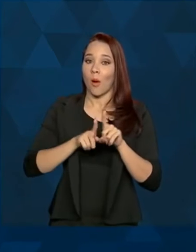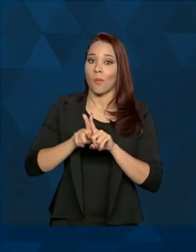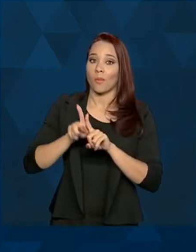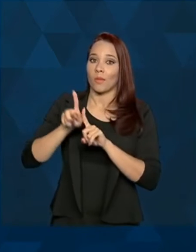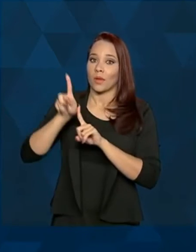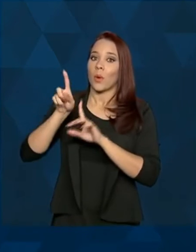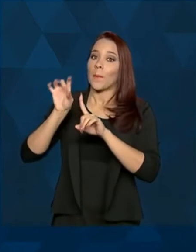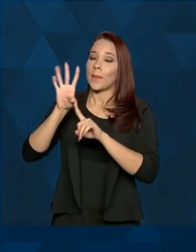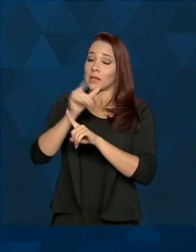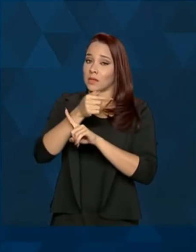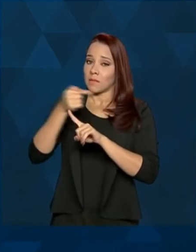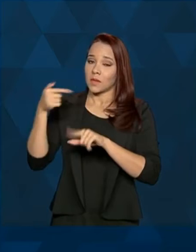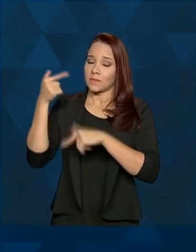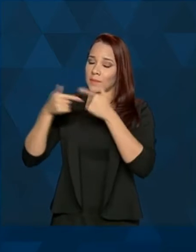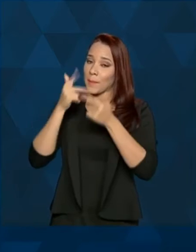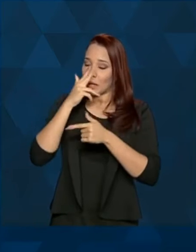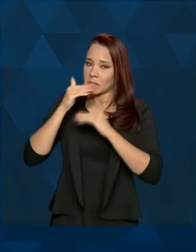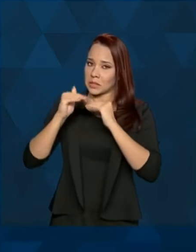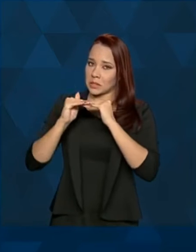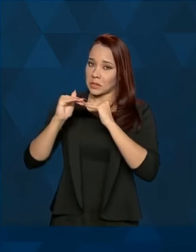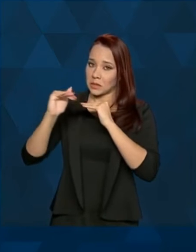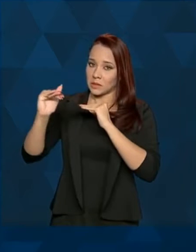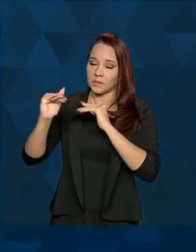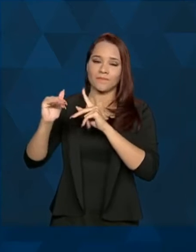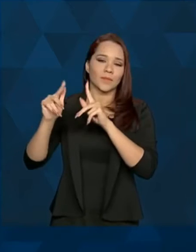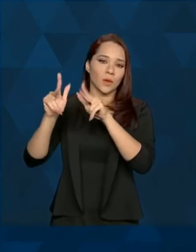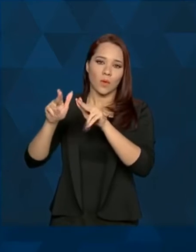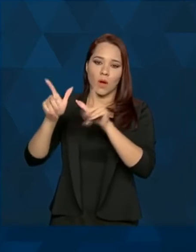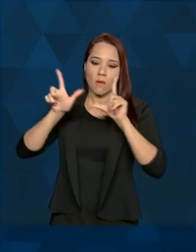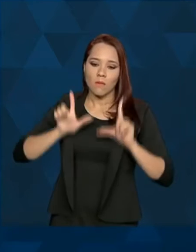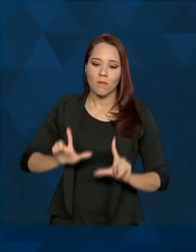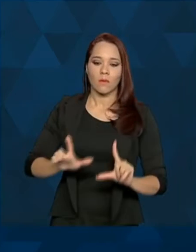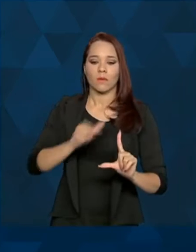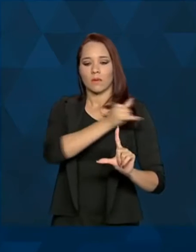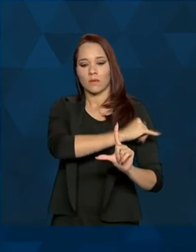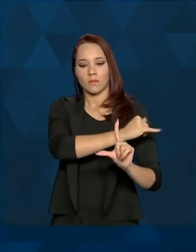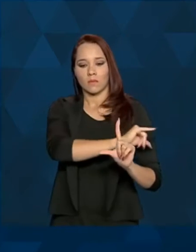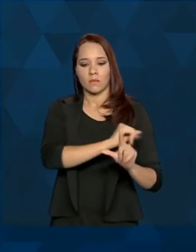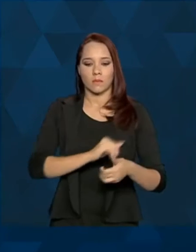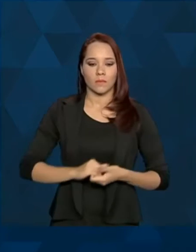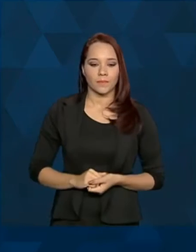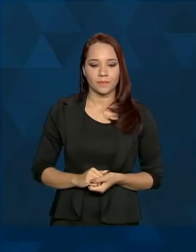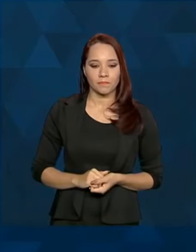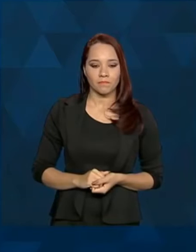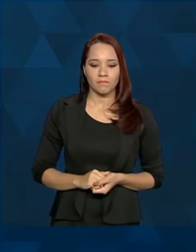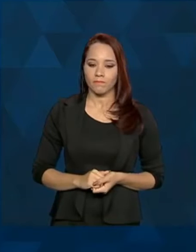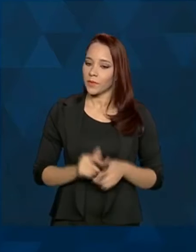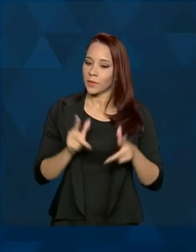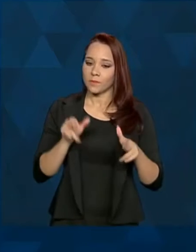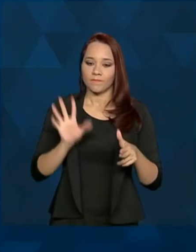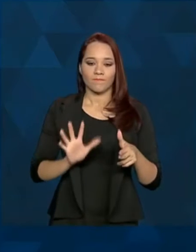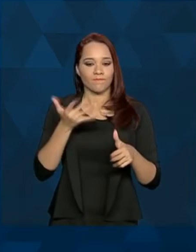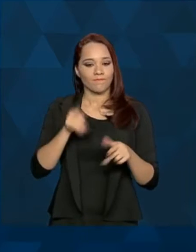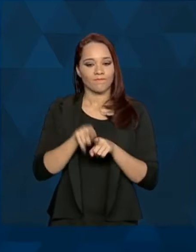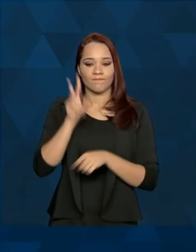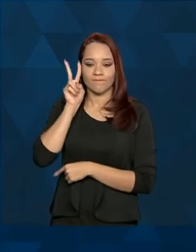semanas tem ficado relativamente constante, e a mesma coisa se comporta no Rio de Janeiro. Próximo. A mesma coisa a gente